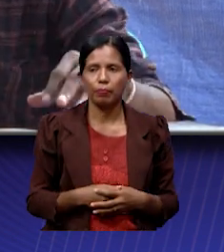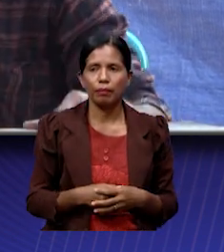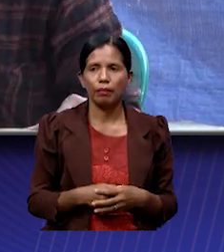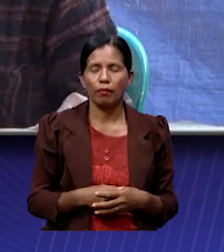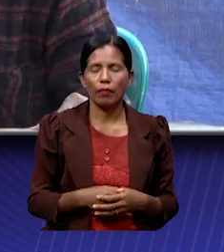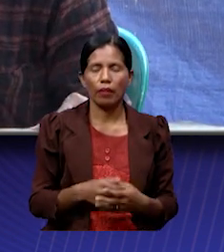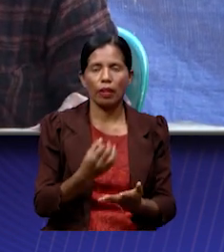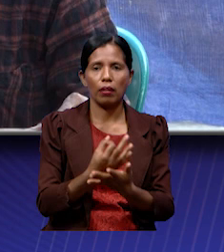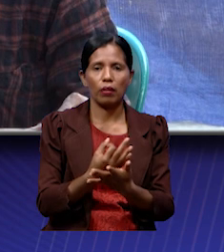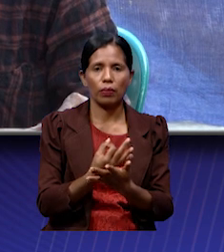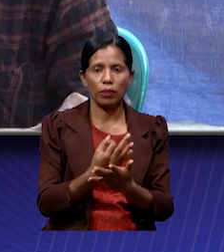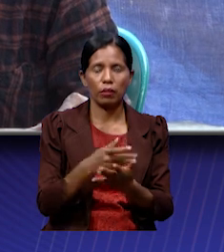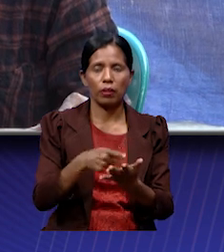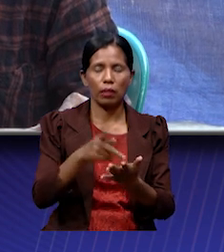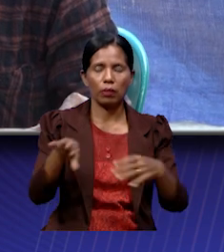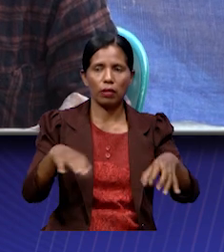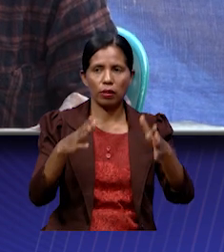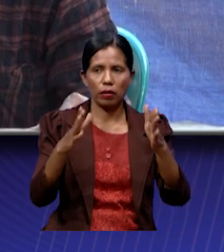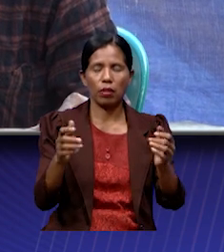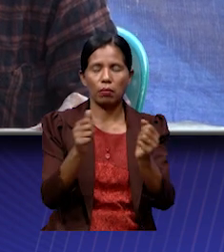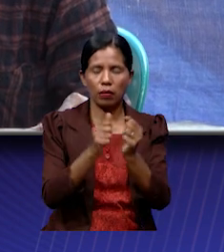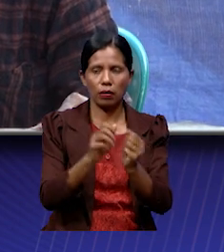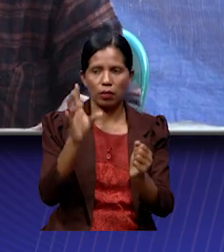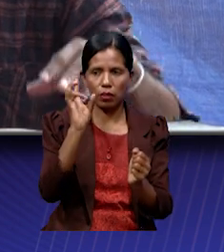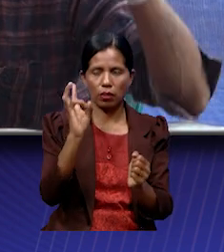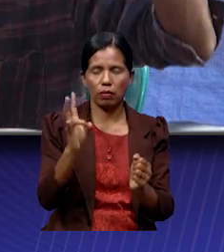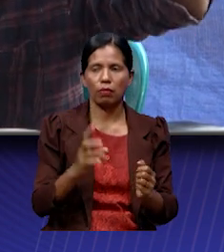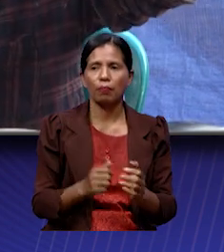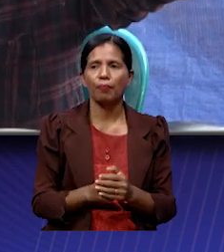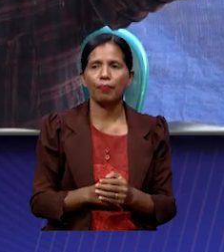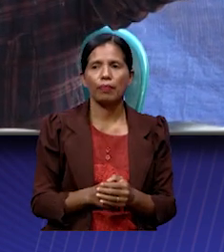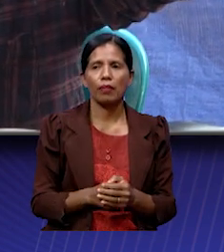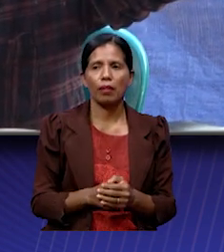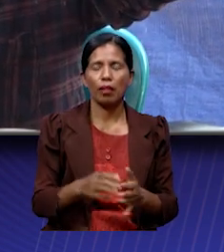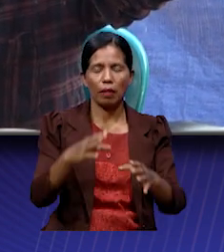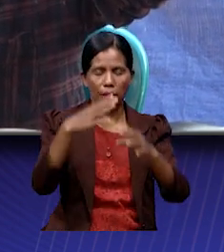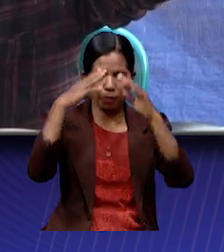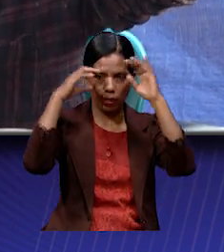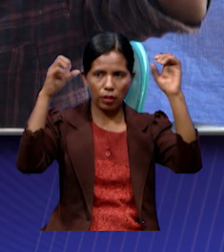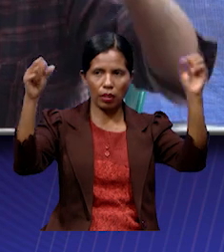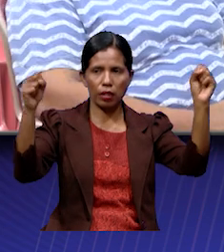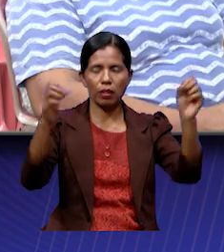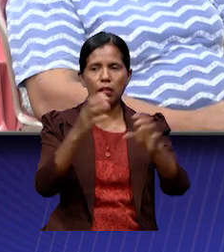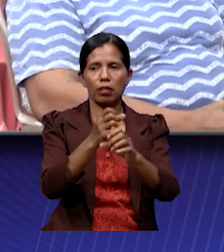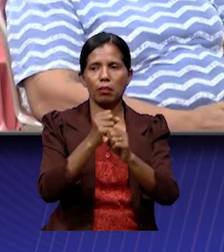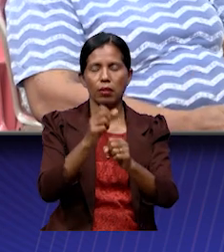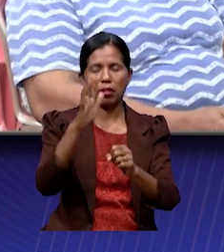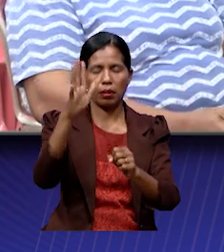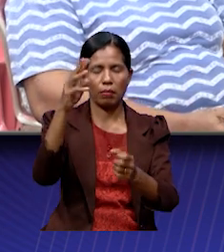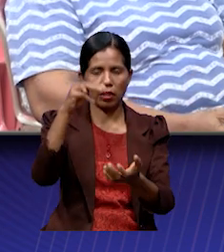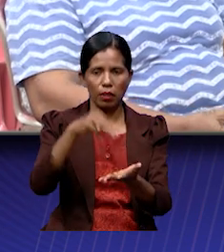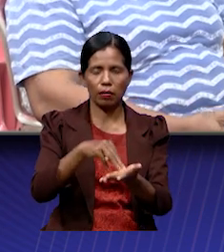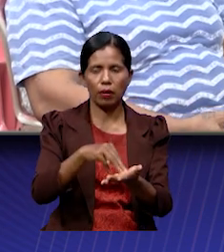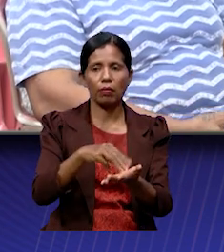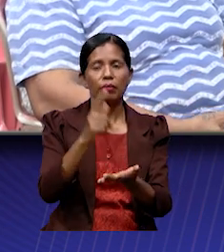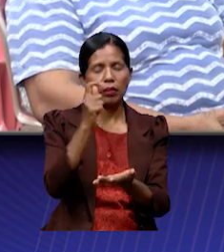Salário estado agora ne, nibel hamutuk hitu. Presiden simo 5.000 ka ana sana